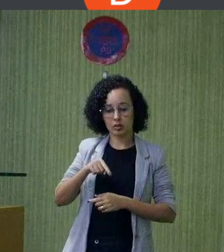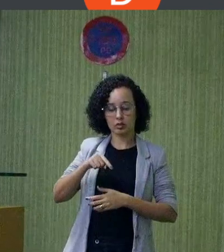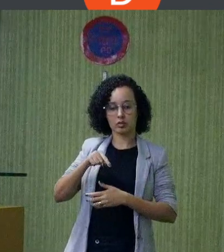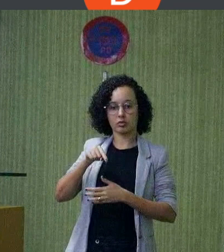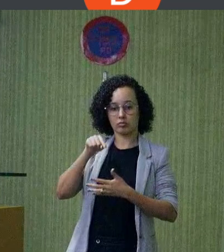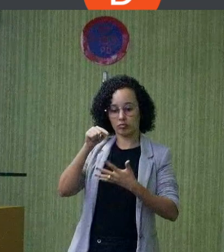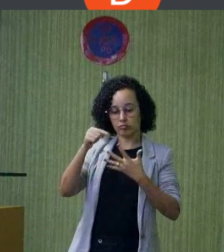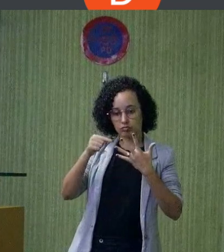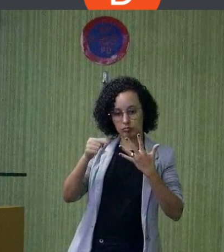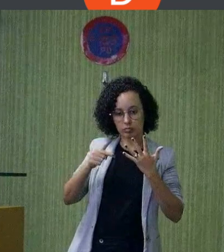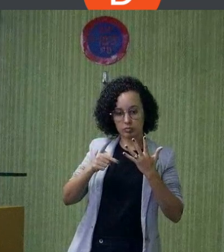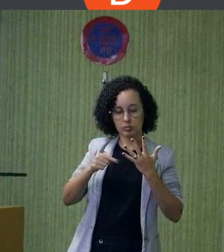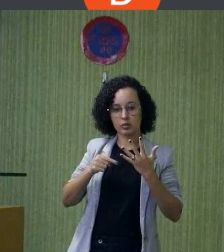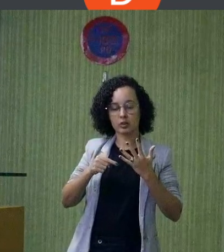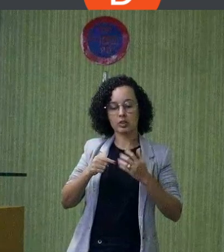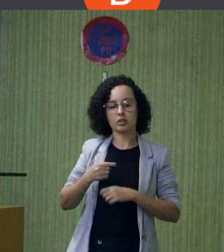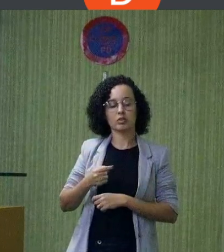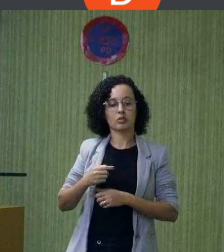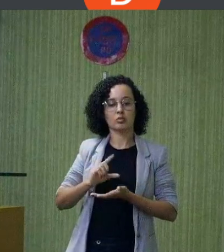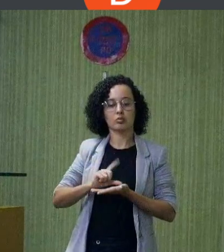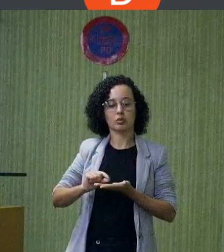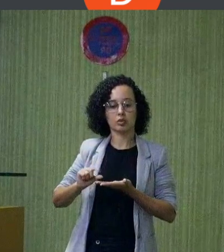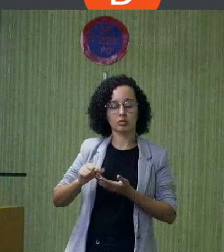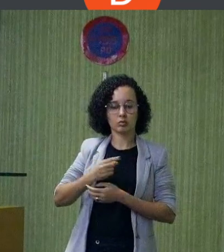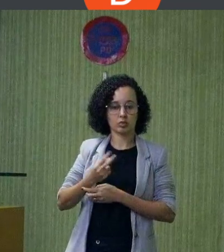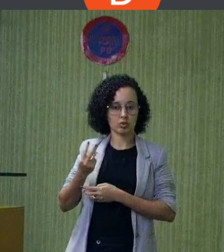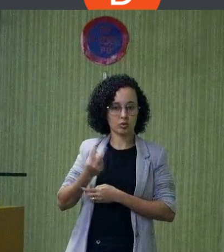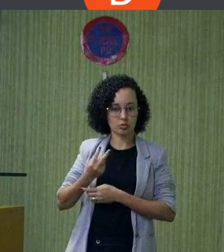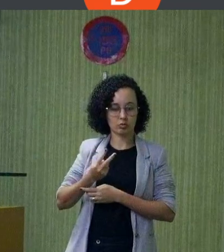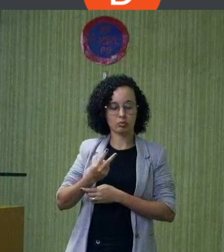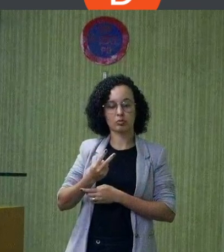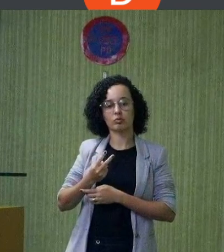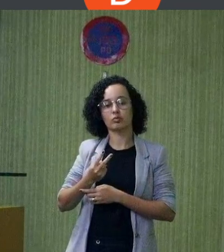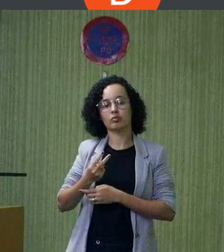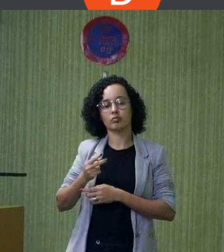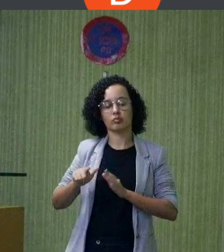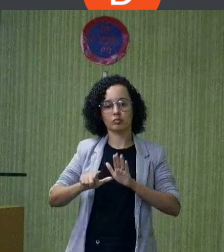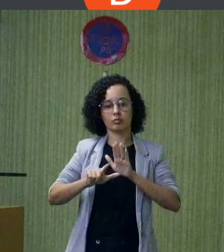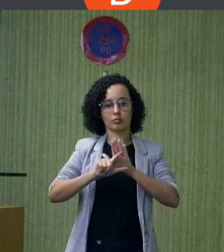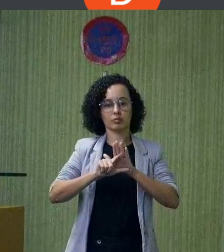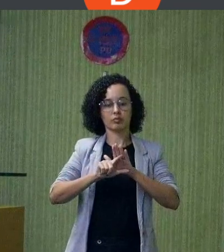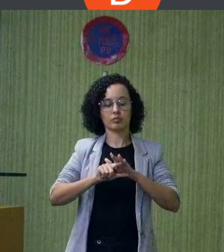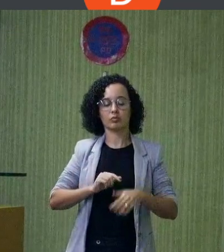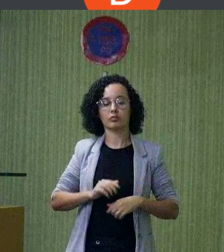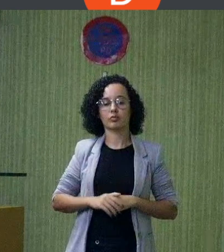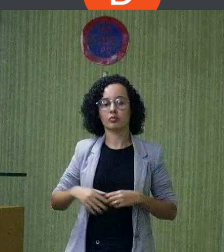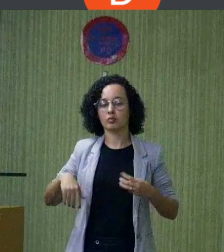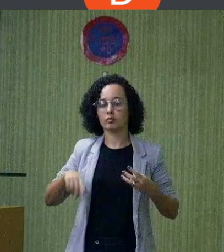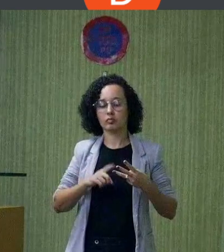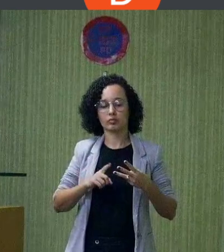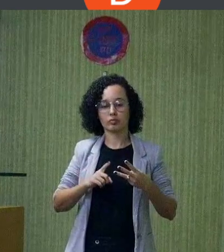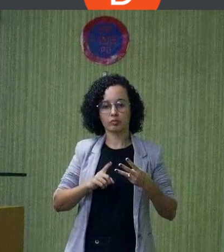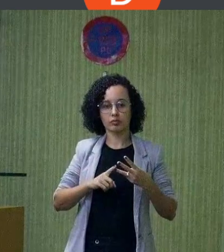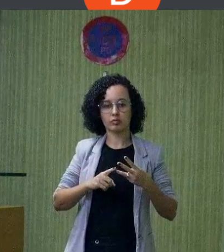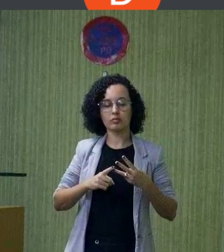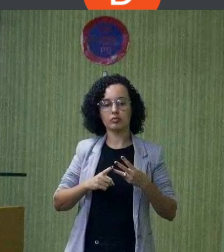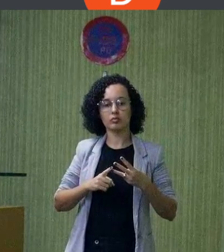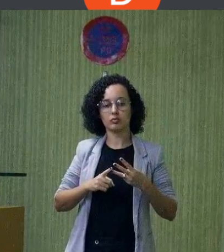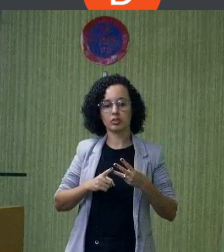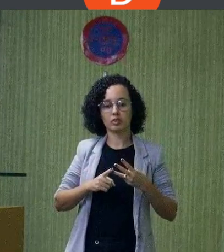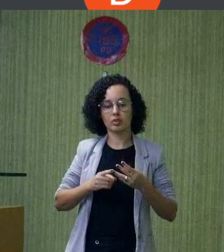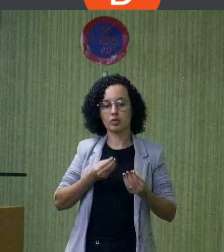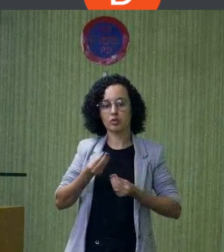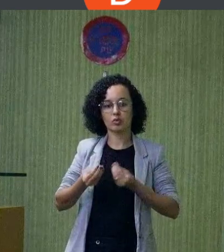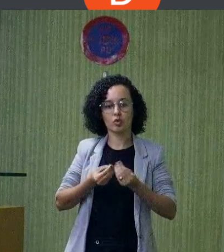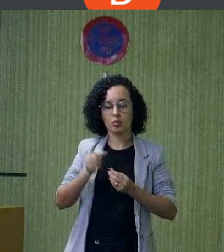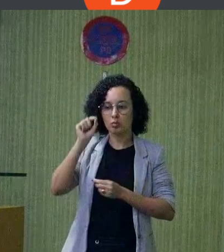foram trazidas no artigo 2º da Lei eh em seguida no Artigo terceiro são traçadas diretrizes paraos planos de desen de educação